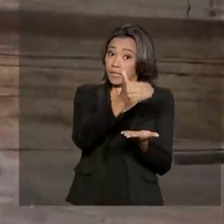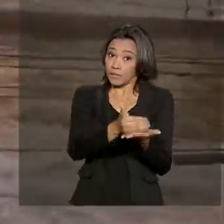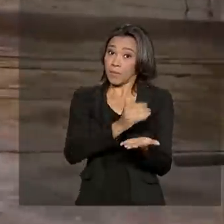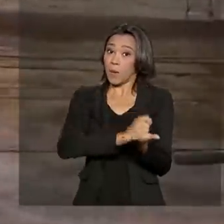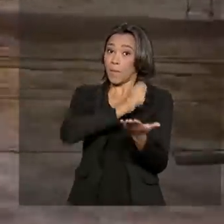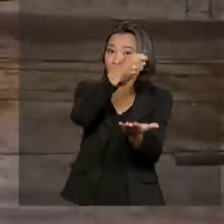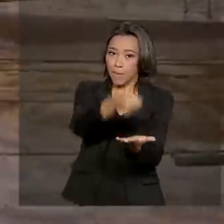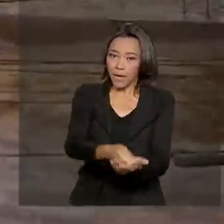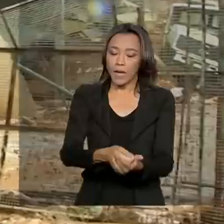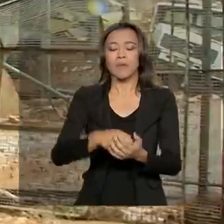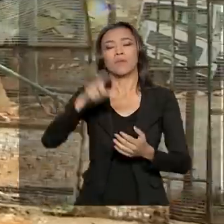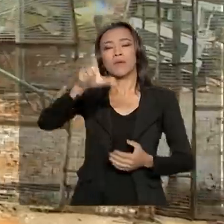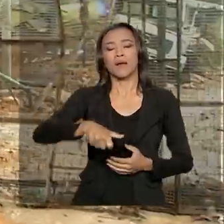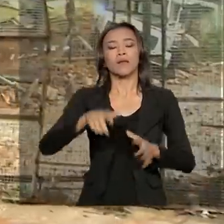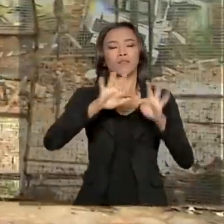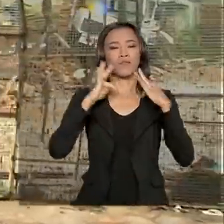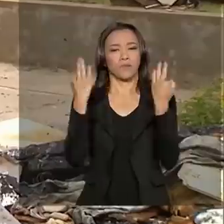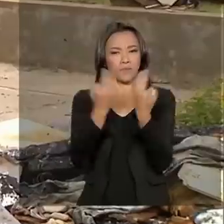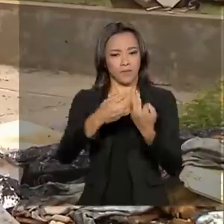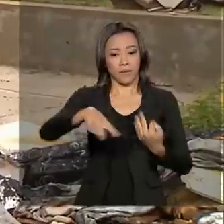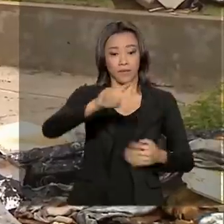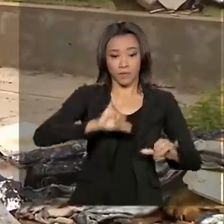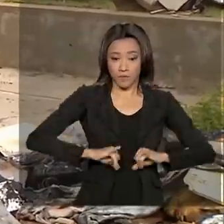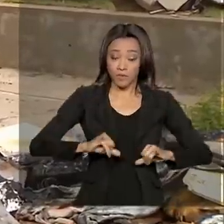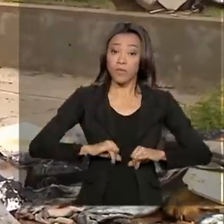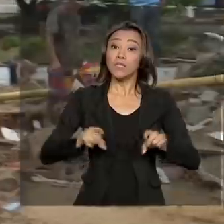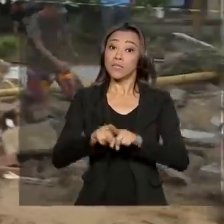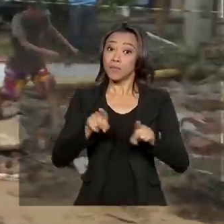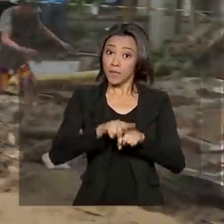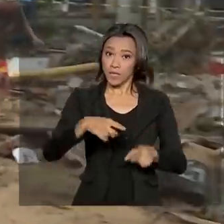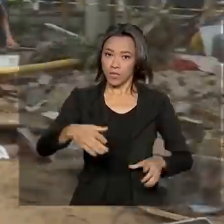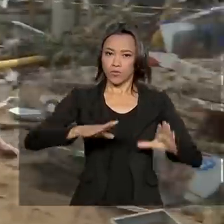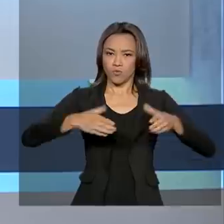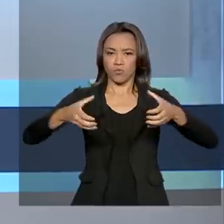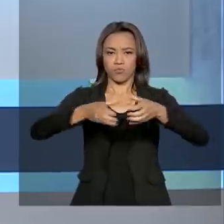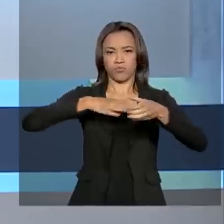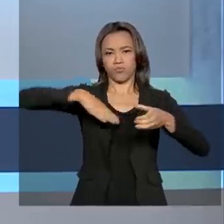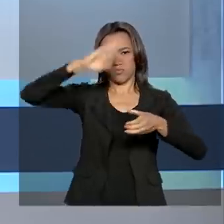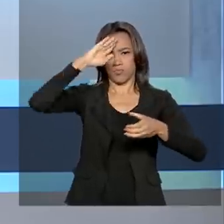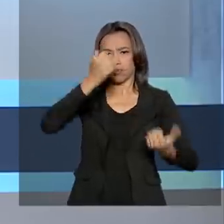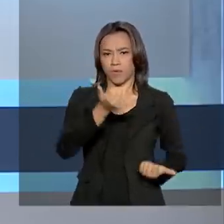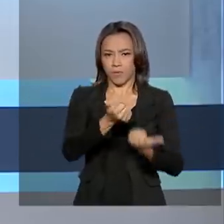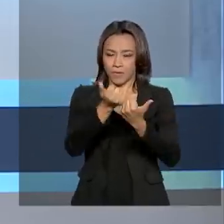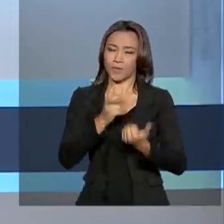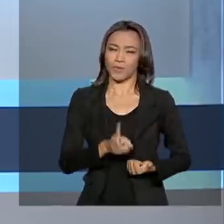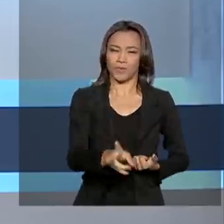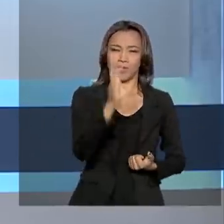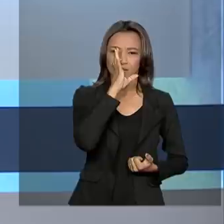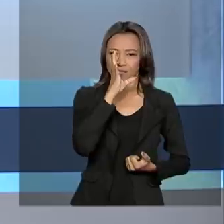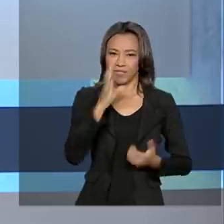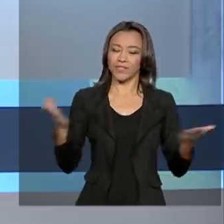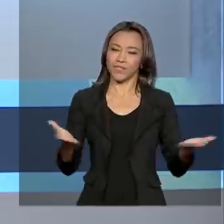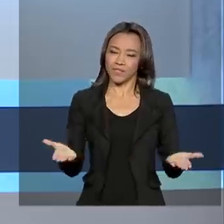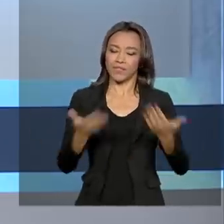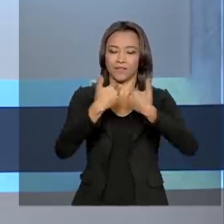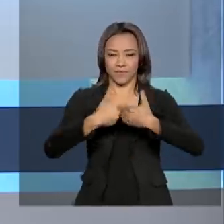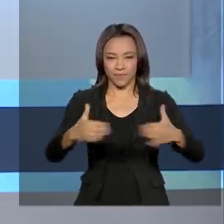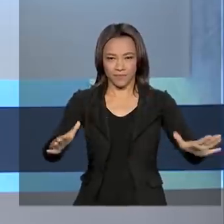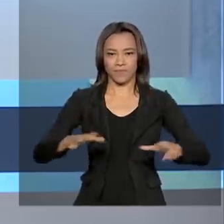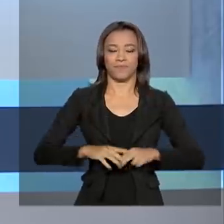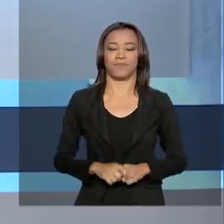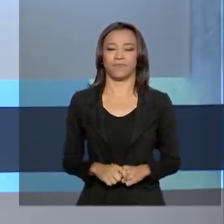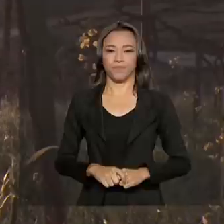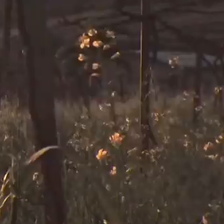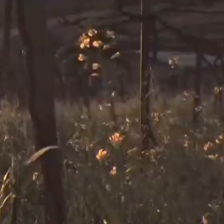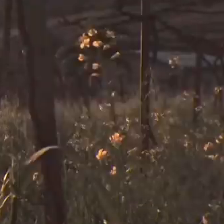Família para as vítimas das enchentes e Forças Armadas prestam assistência. Fique com a gente, o Brasil em Dia já está no